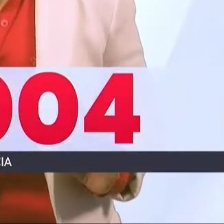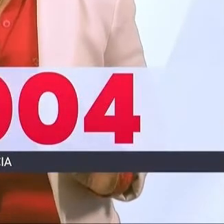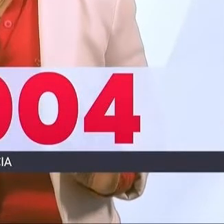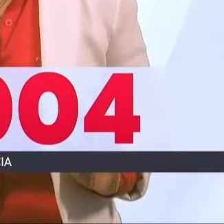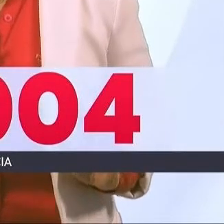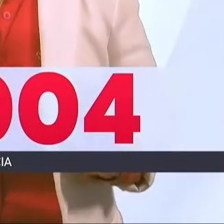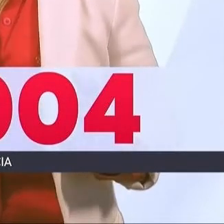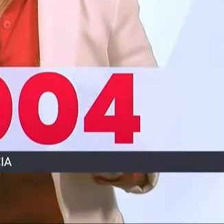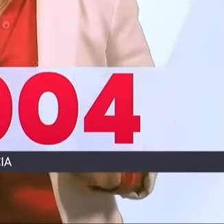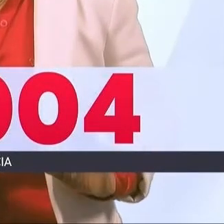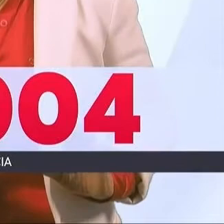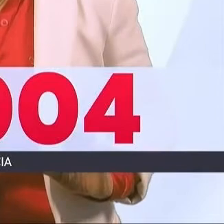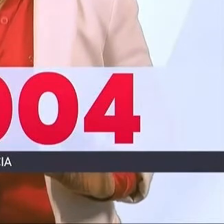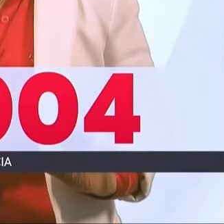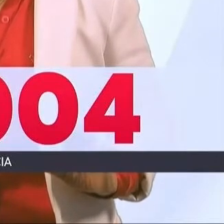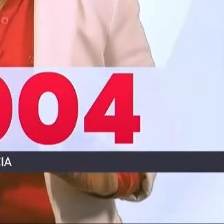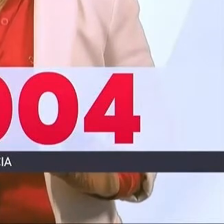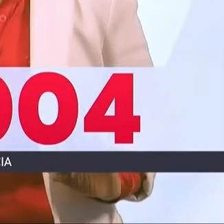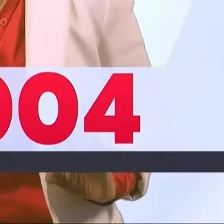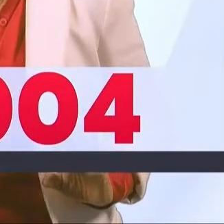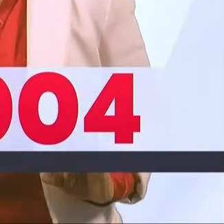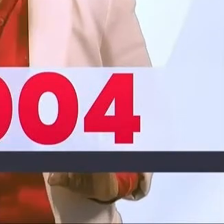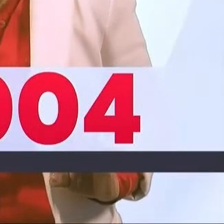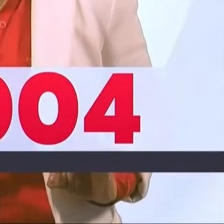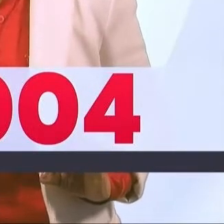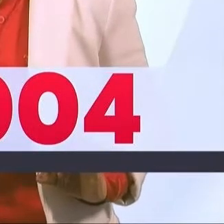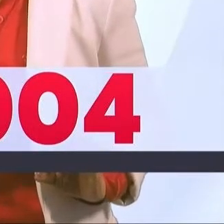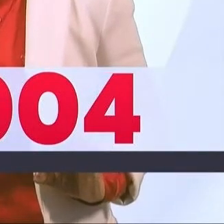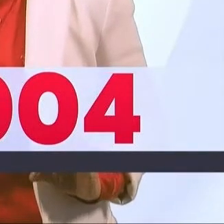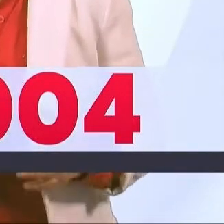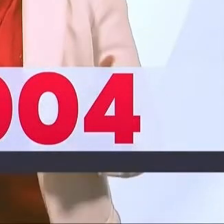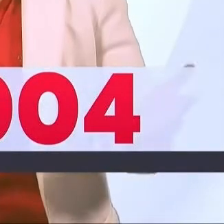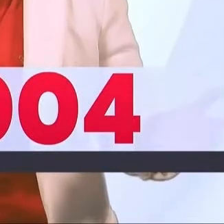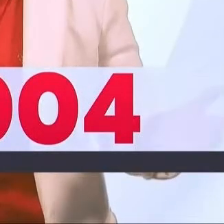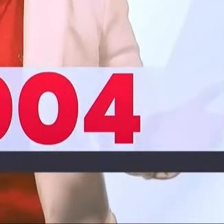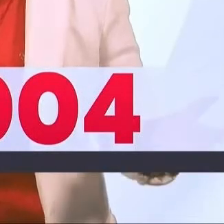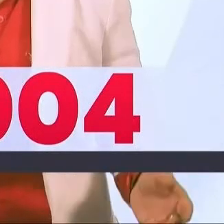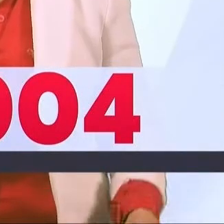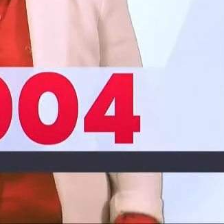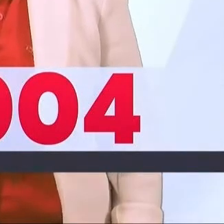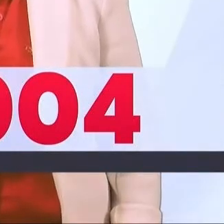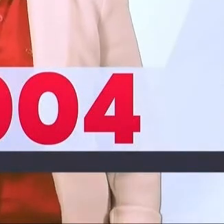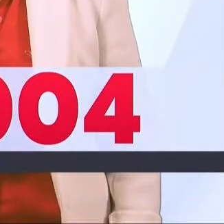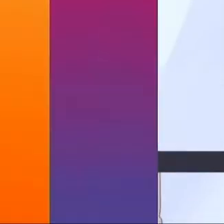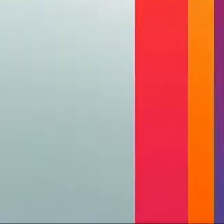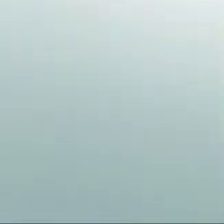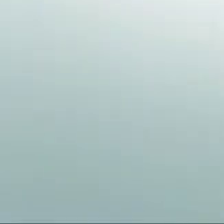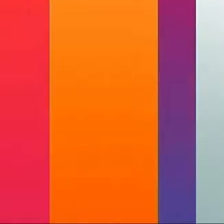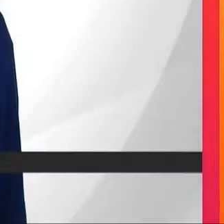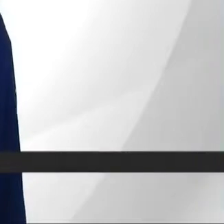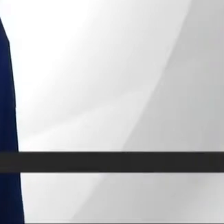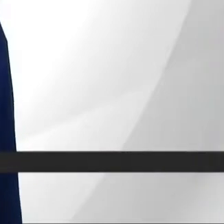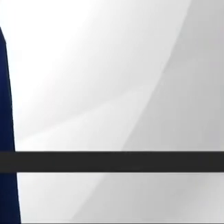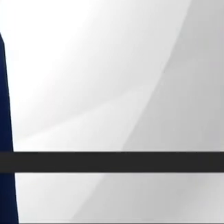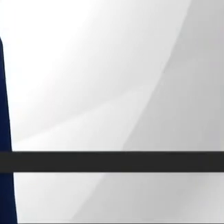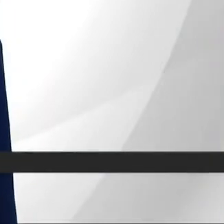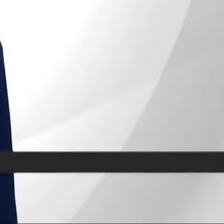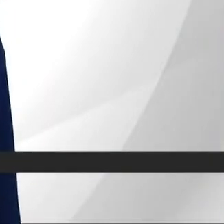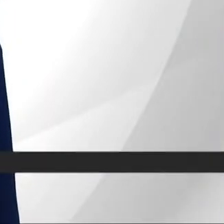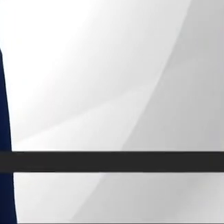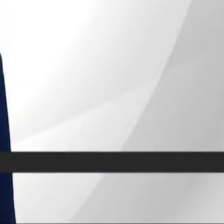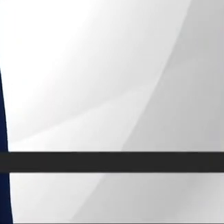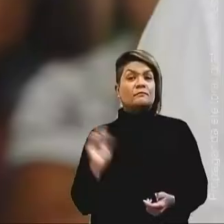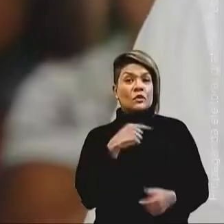grave. Lula e Haddad precisarão de ajuda e experiência. Eu sou a Thelma, 13.004, pela Baixada Santista e região. Vote PT,